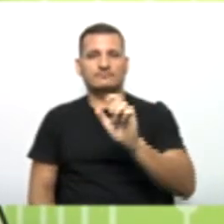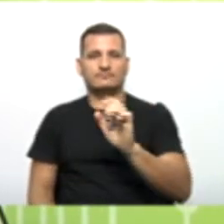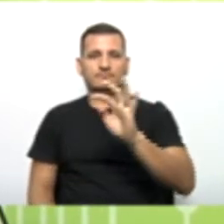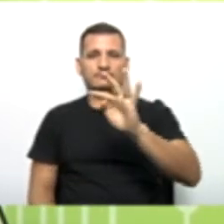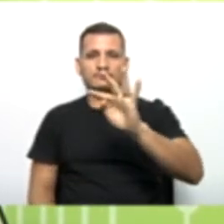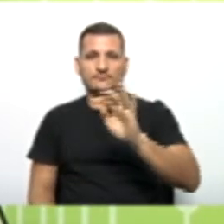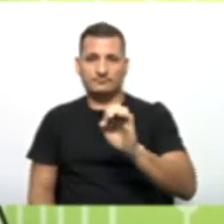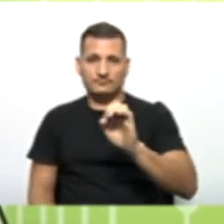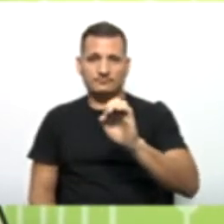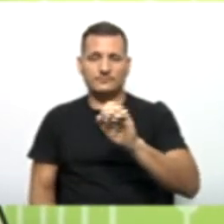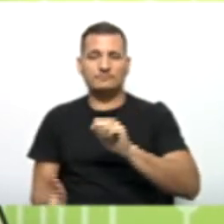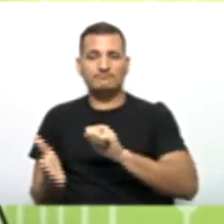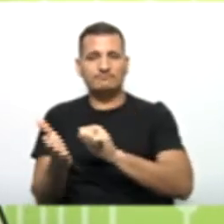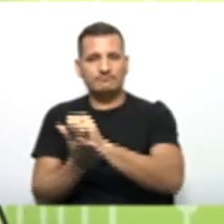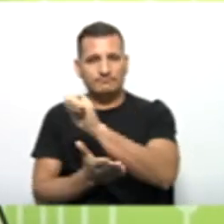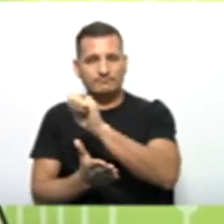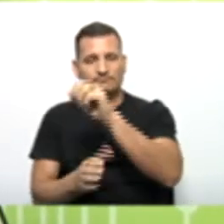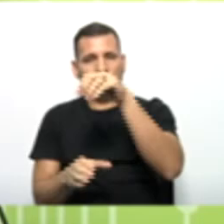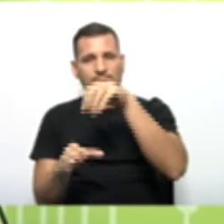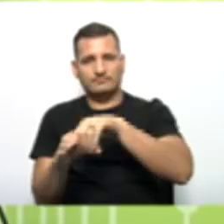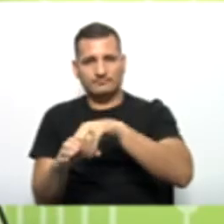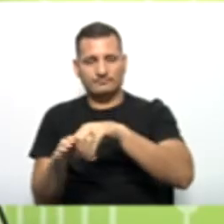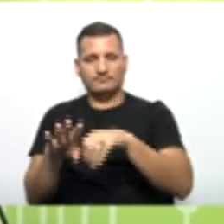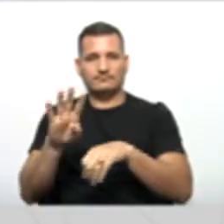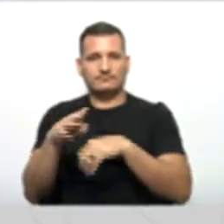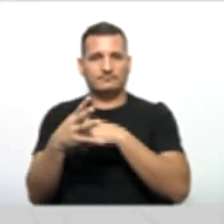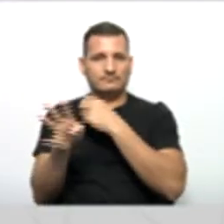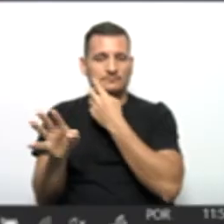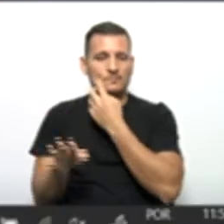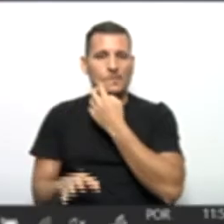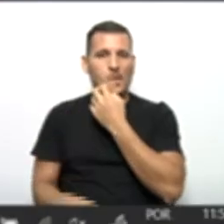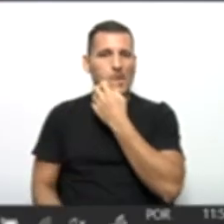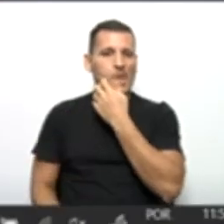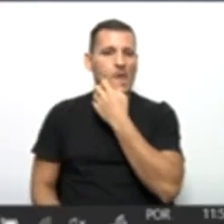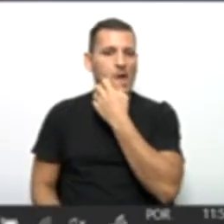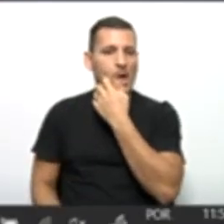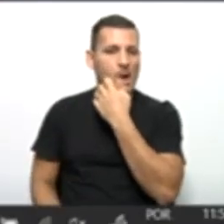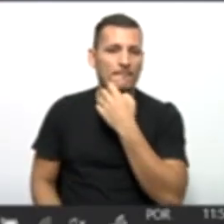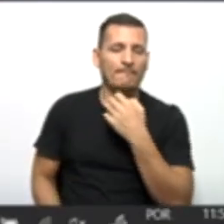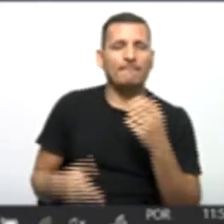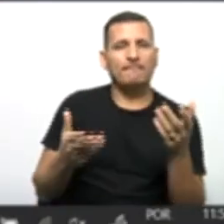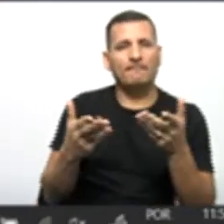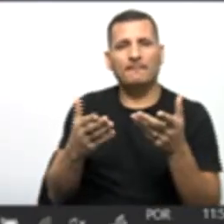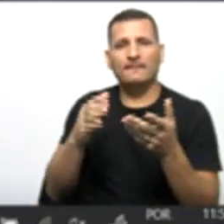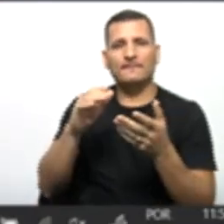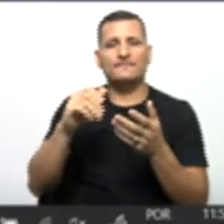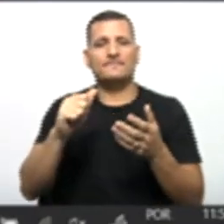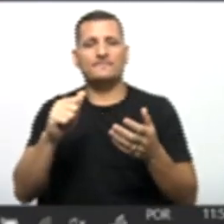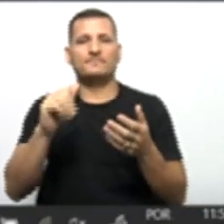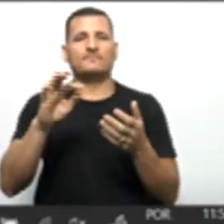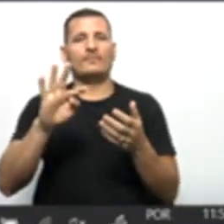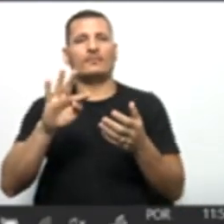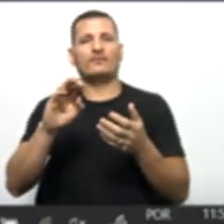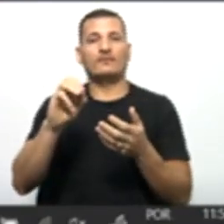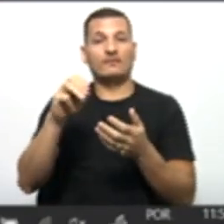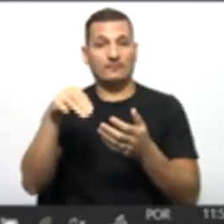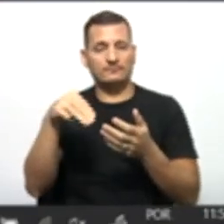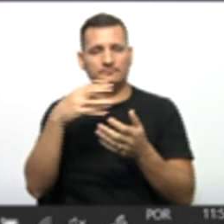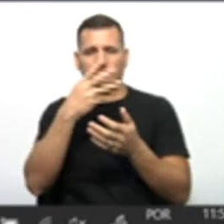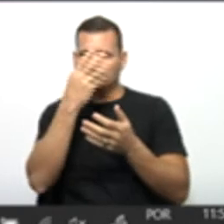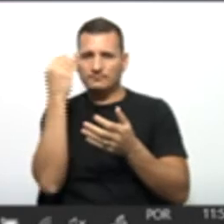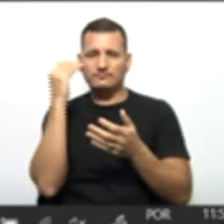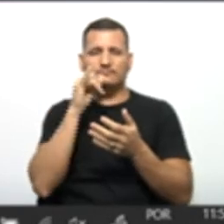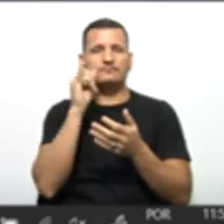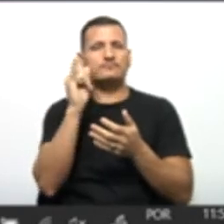de uma tabela certo vamos lá pessoal no nosso atom aqui eu esqueci de falar pra vocês